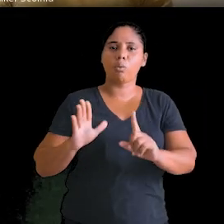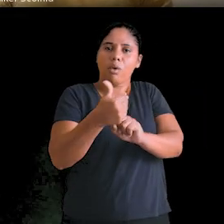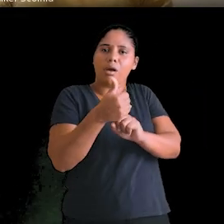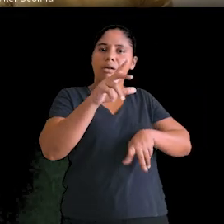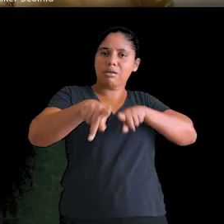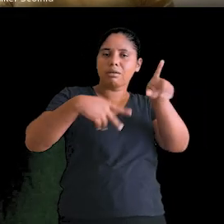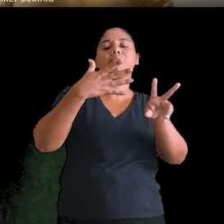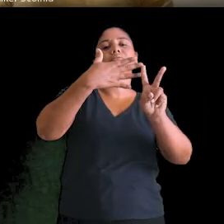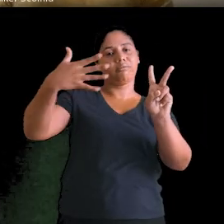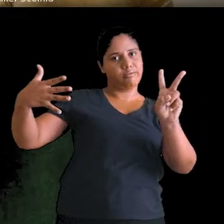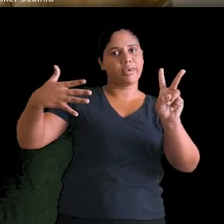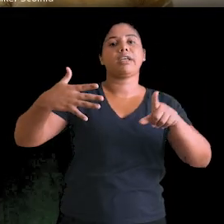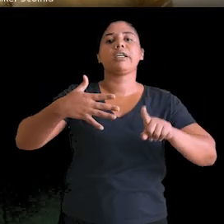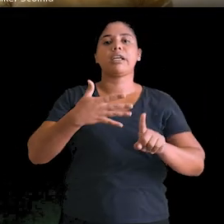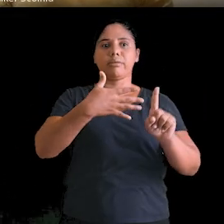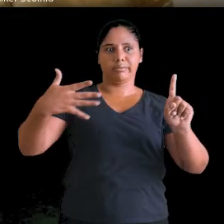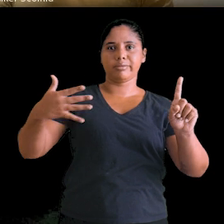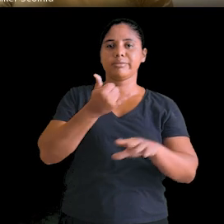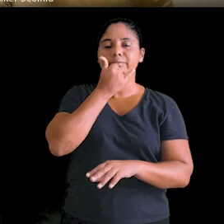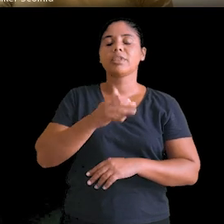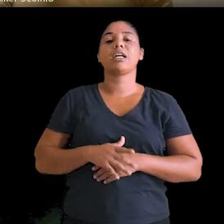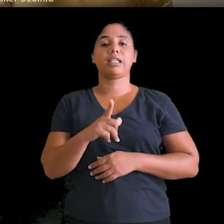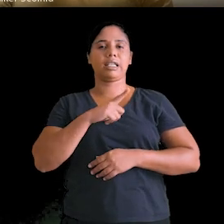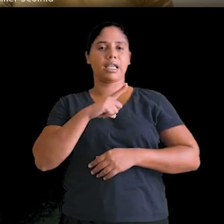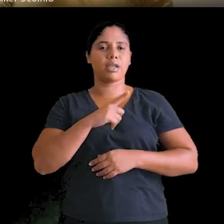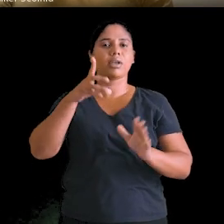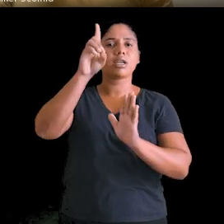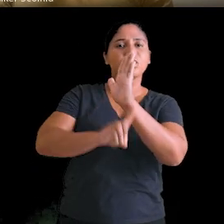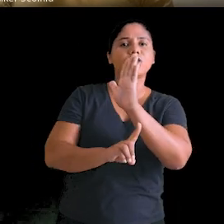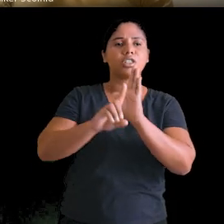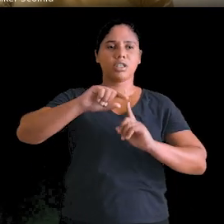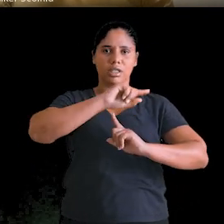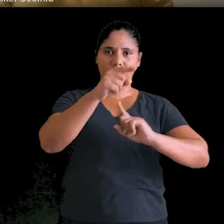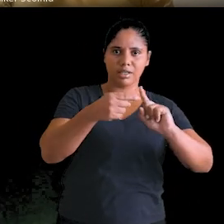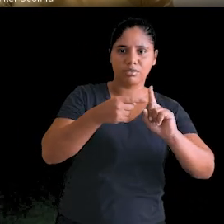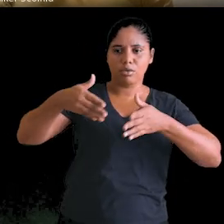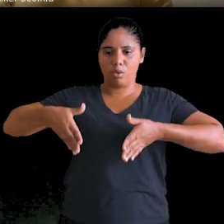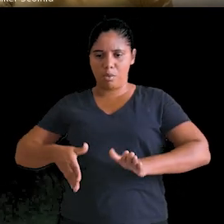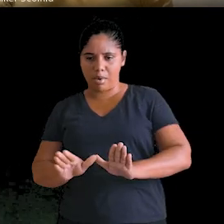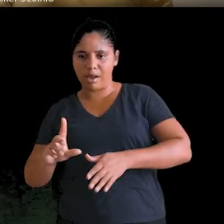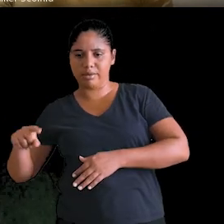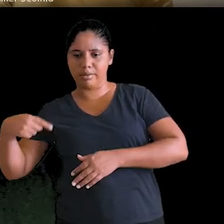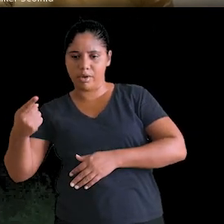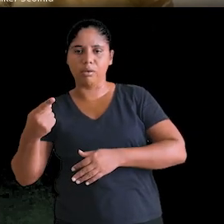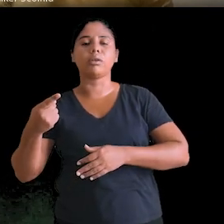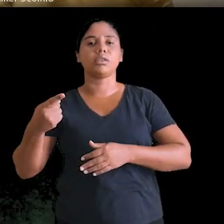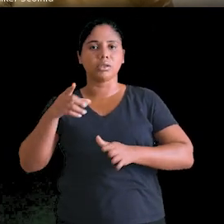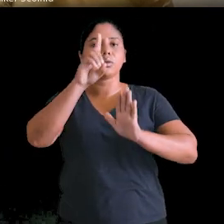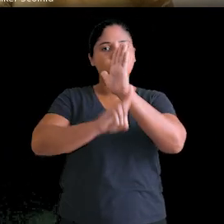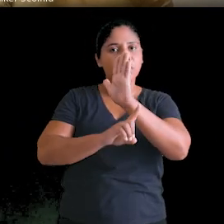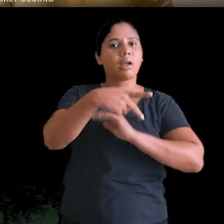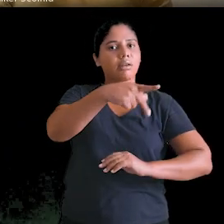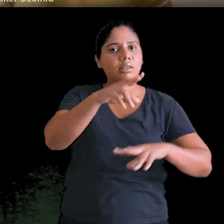que a garantia de direitos também sobre o pós-parto, porque os homens trans devem ter seus direitos respeitados durante a gestação e também no